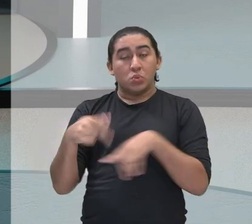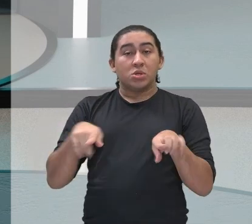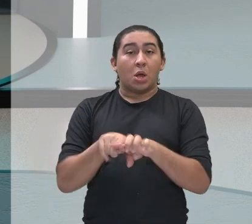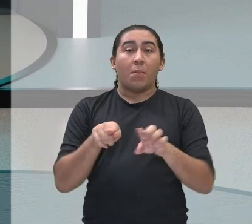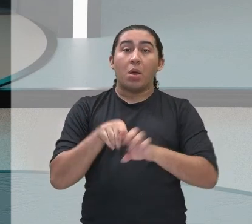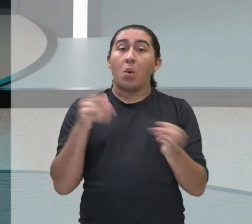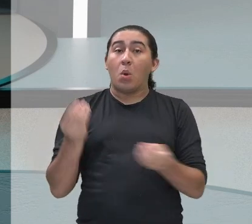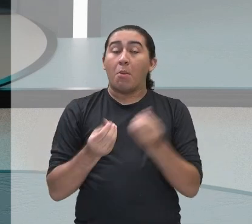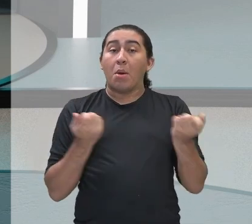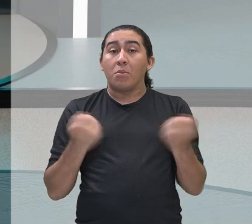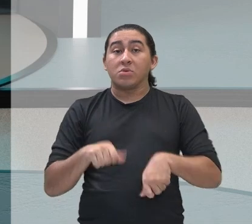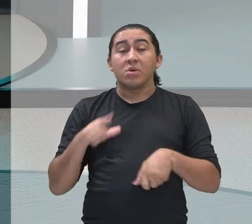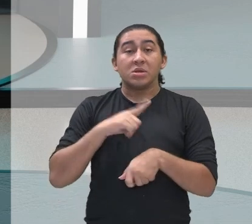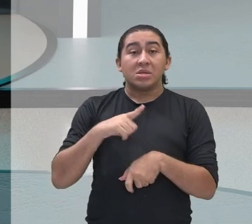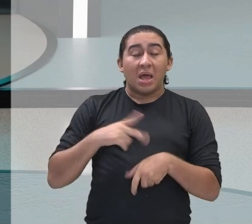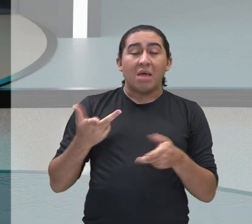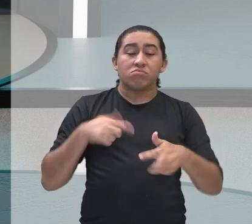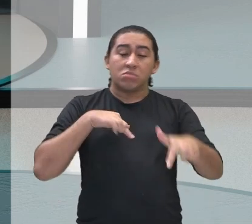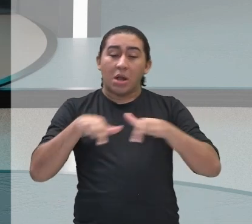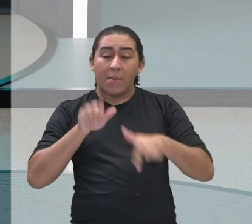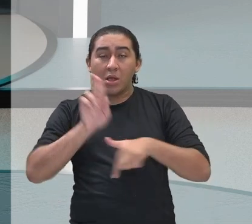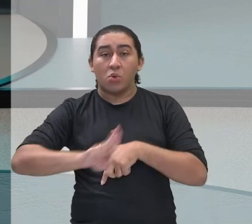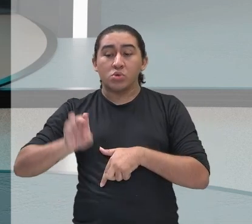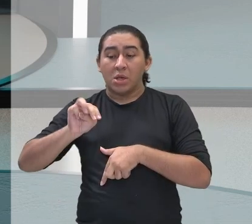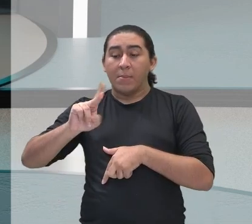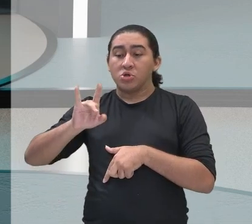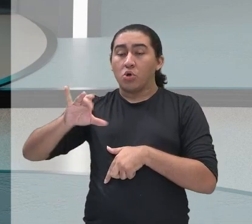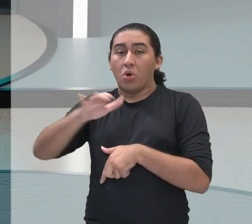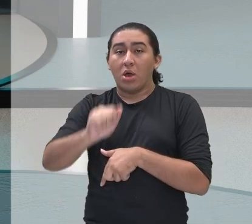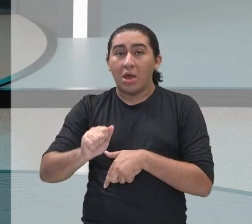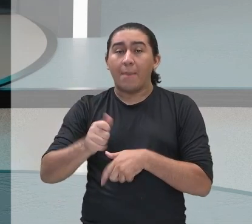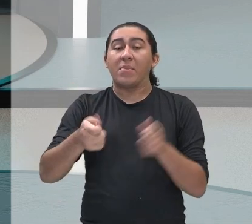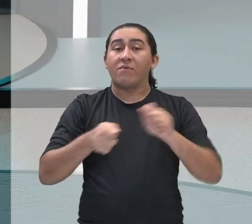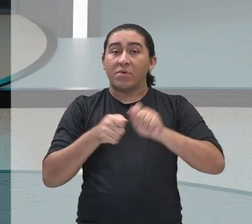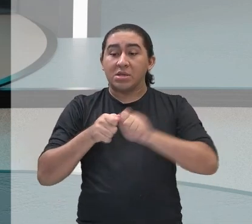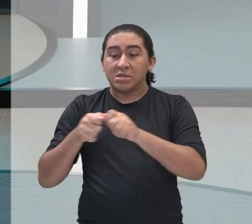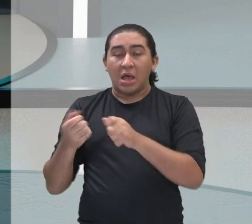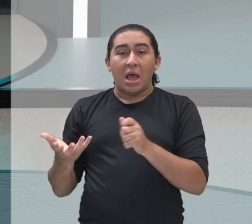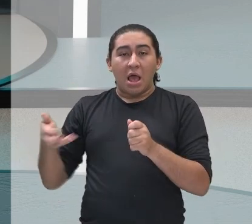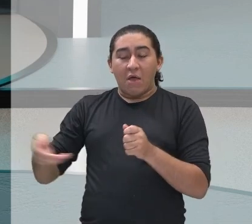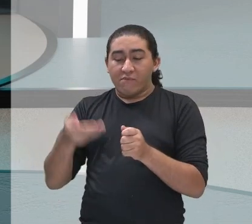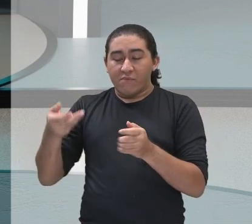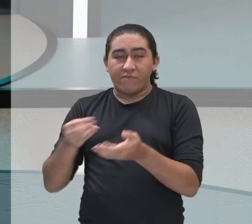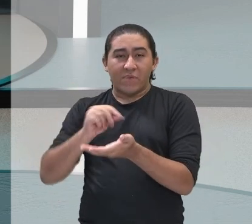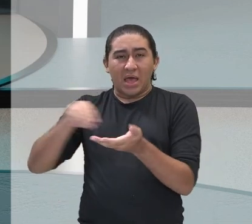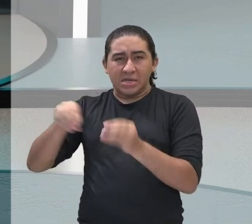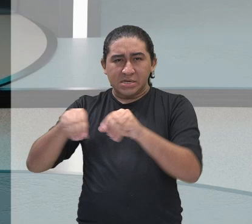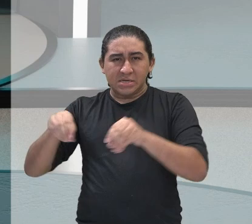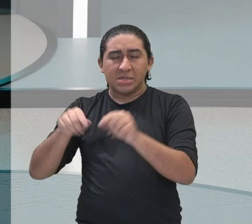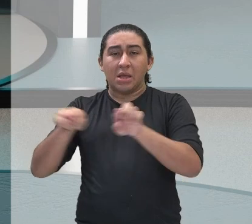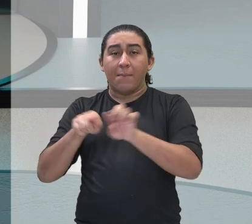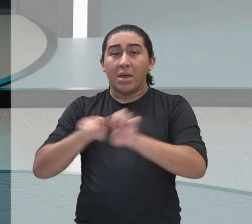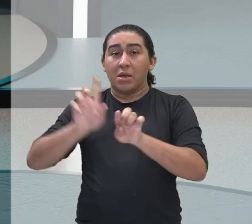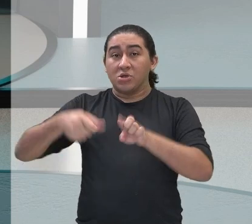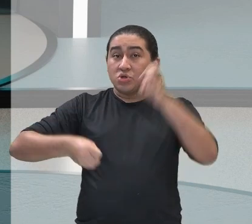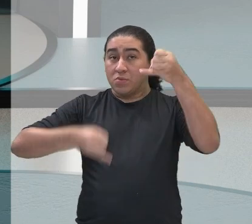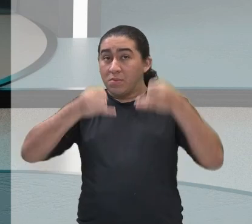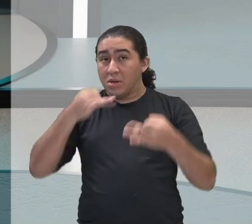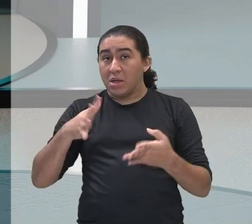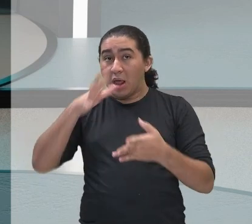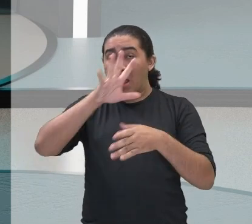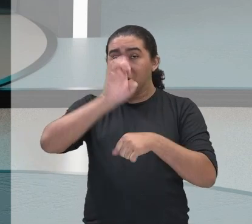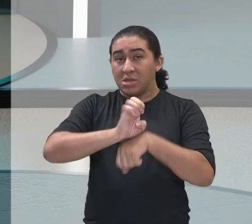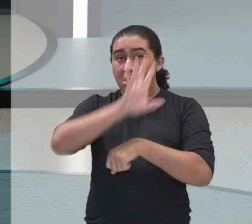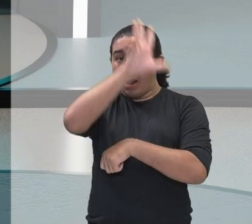a mandioca, a macaxeira, para fazer a farinha. Ele descreve o Amazonas. Vocês precisam